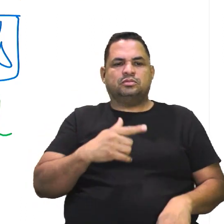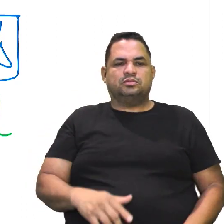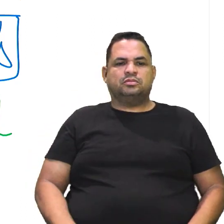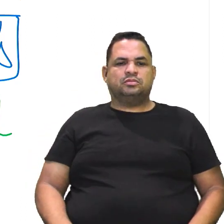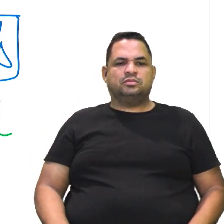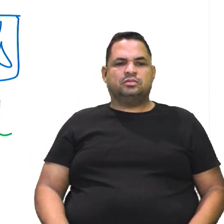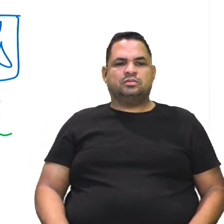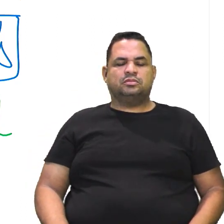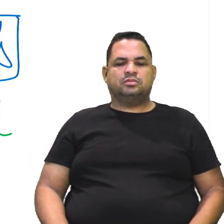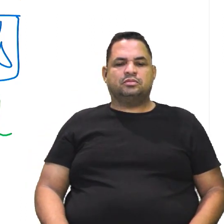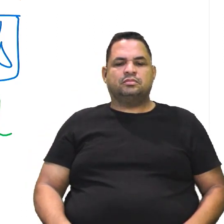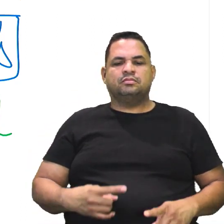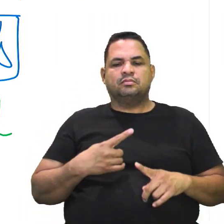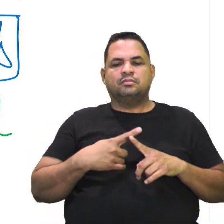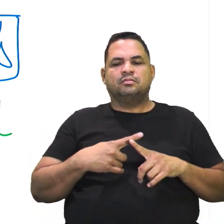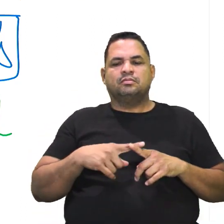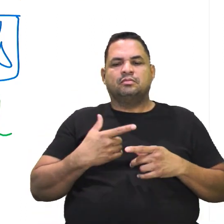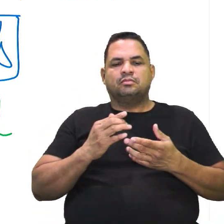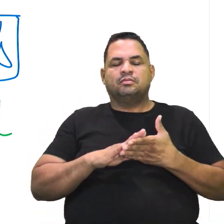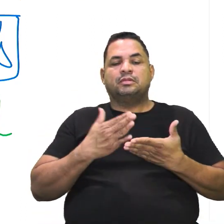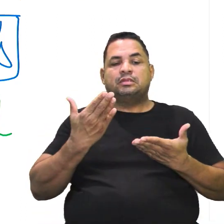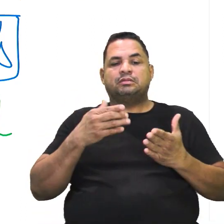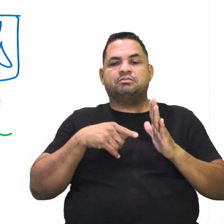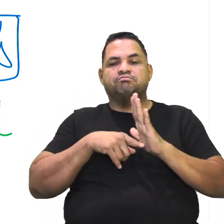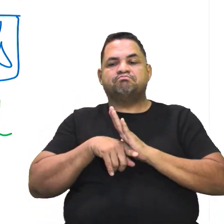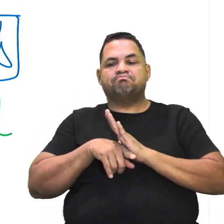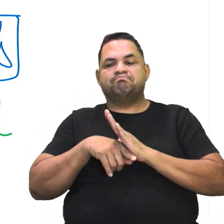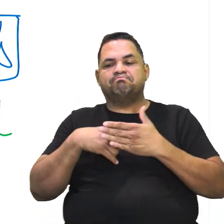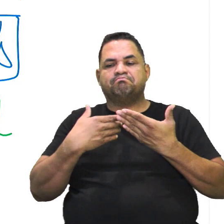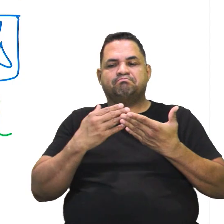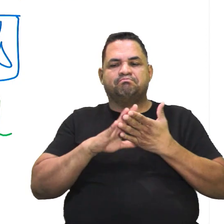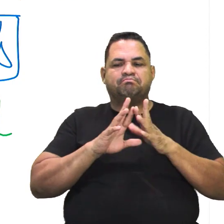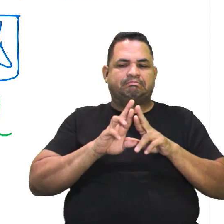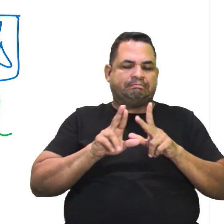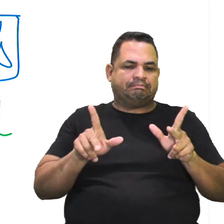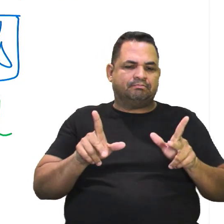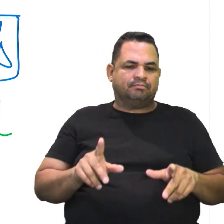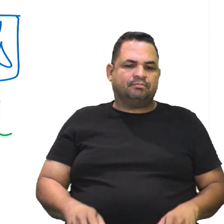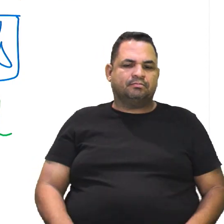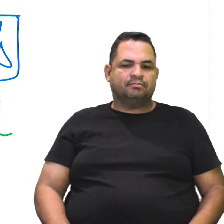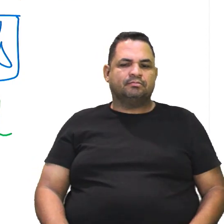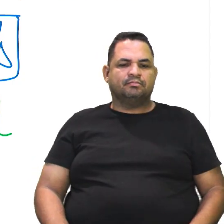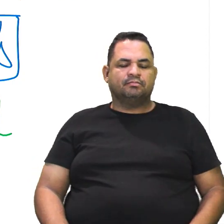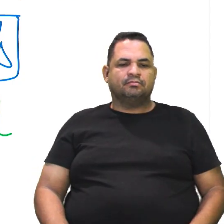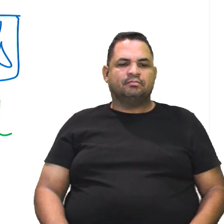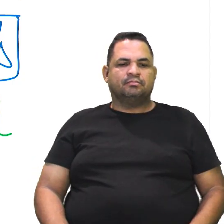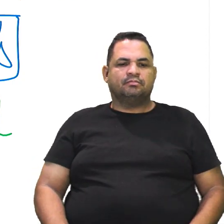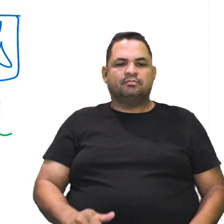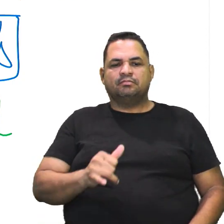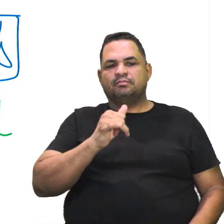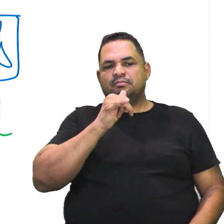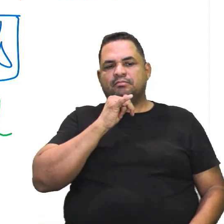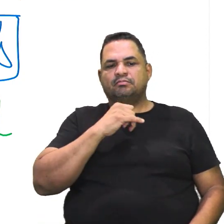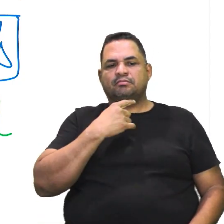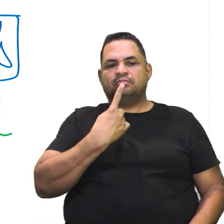lá. É porque o Enem, às vezes, ele quer fazer umas gracinhas, né? Ele colocou aqui, por exemplo, 1 vezes 10 elevado a 1.